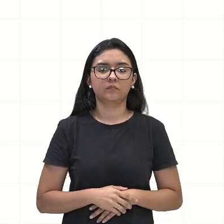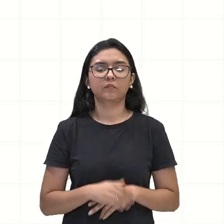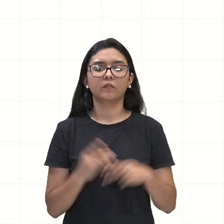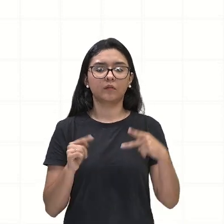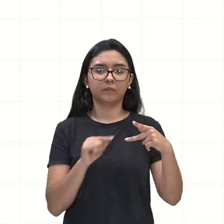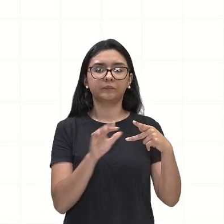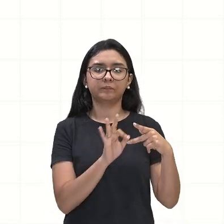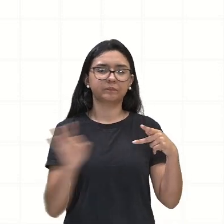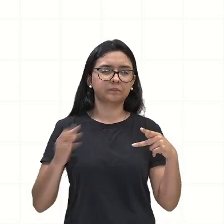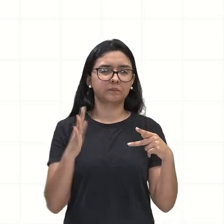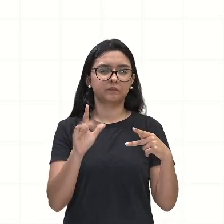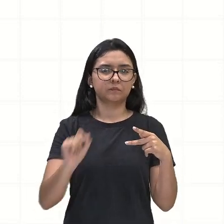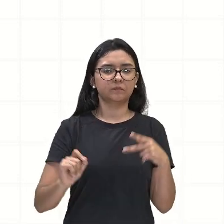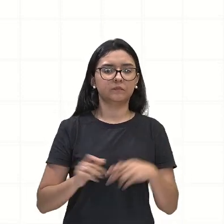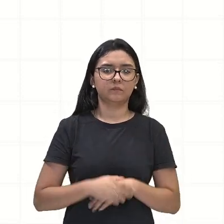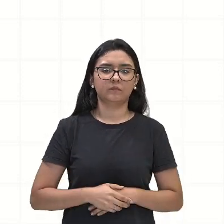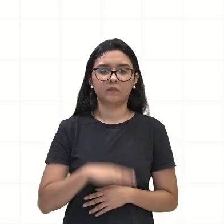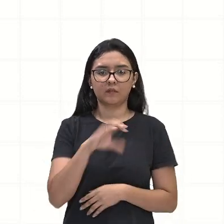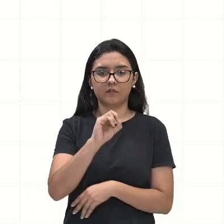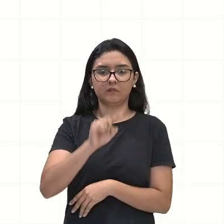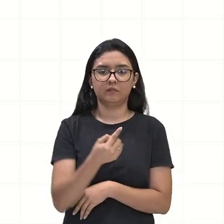será aproximadamente